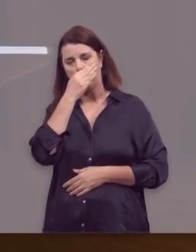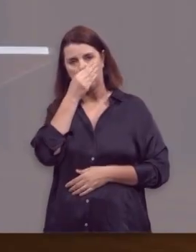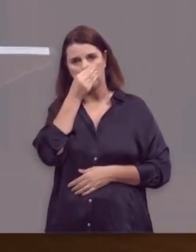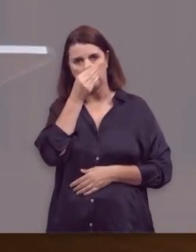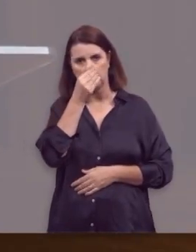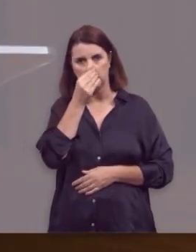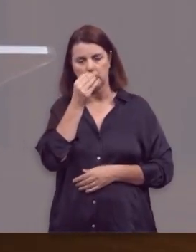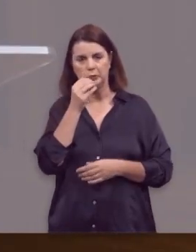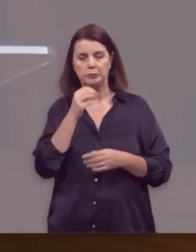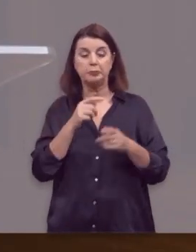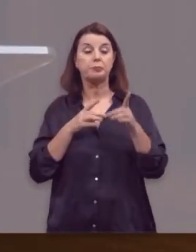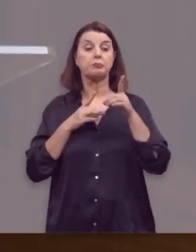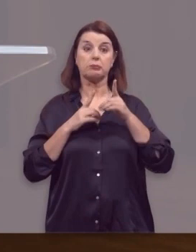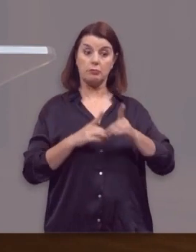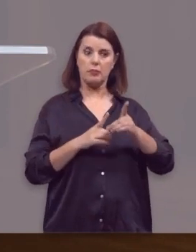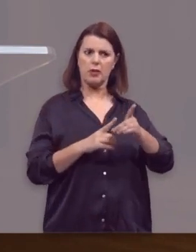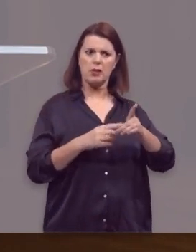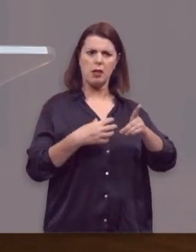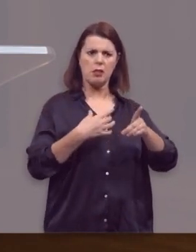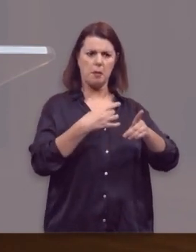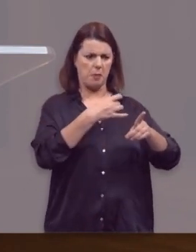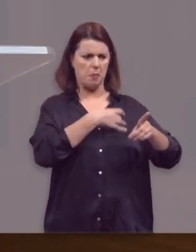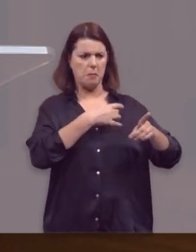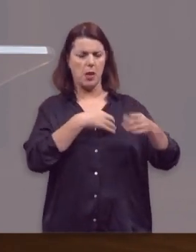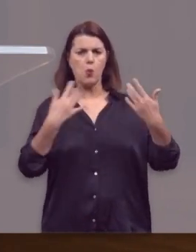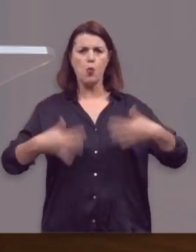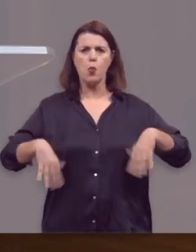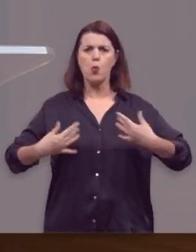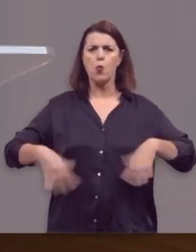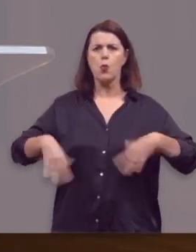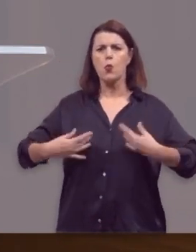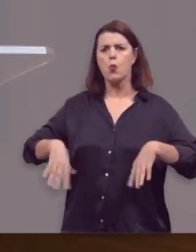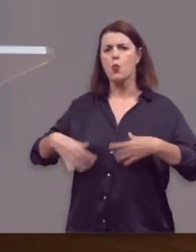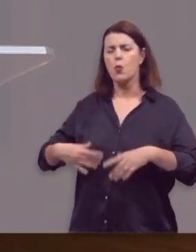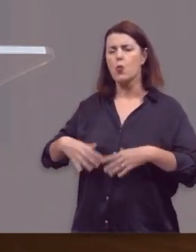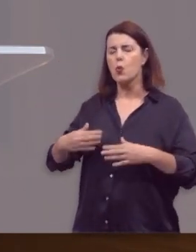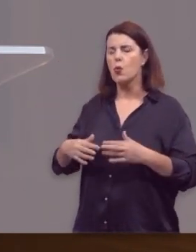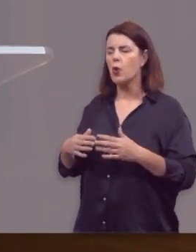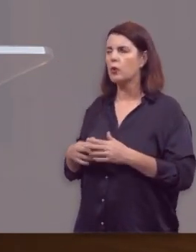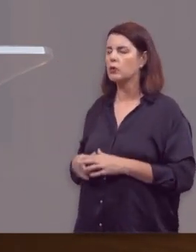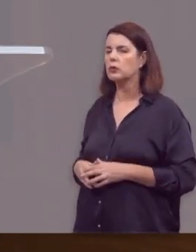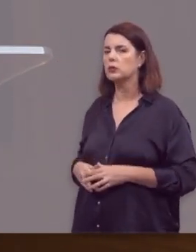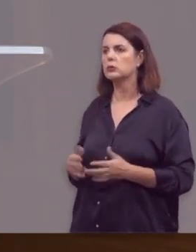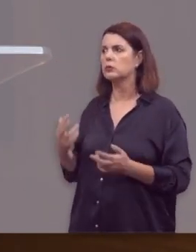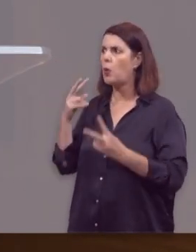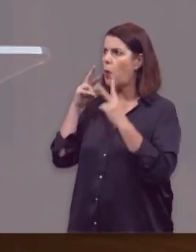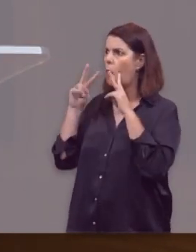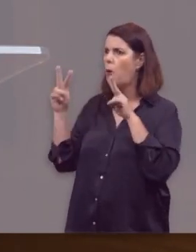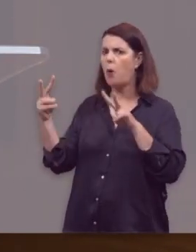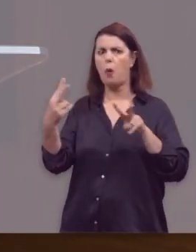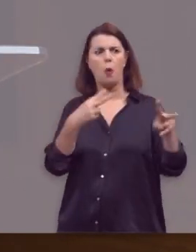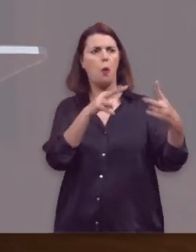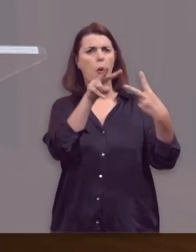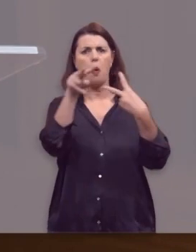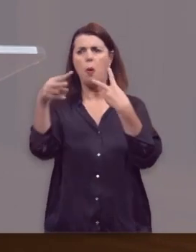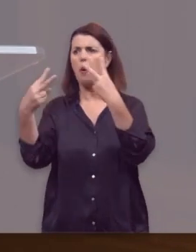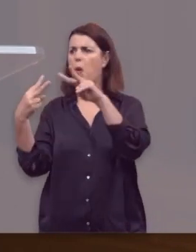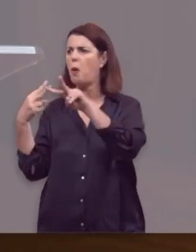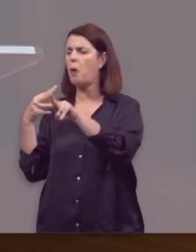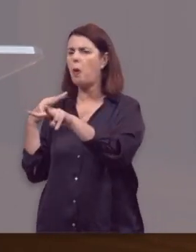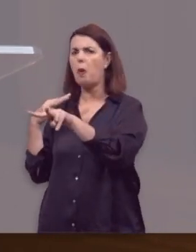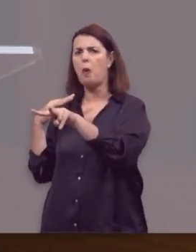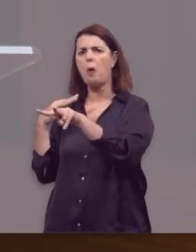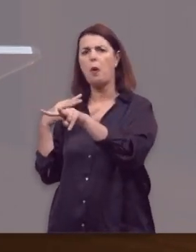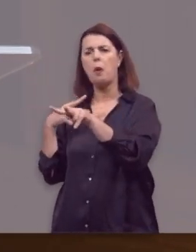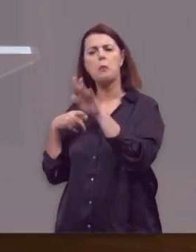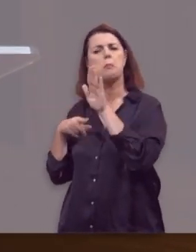Os discípulos, tomados de pânico, de temor e reverência, olham entre